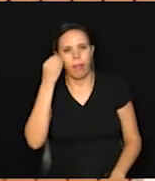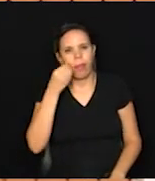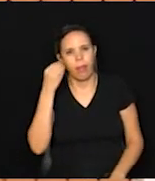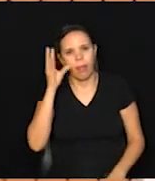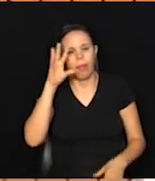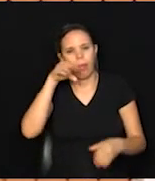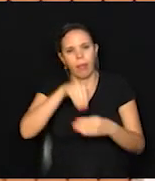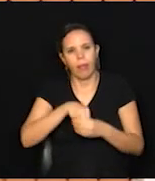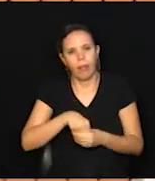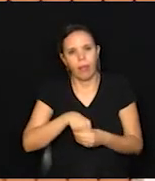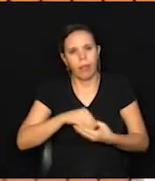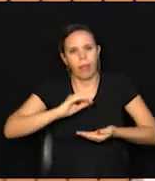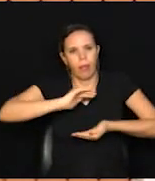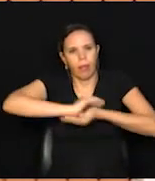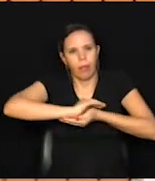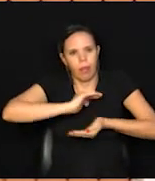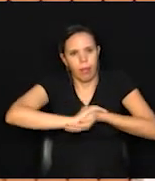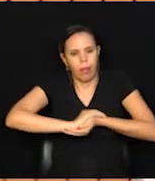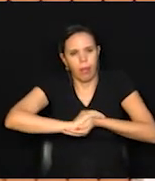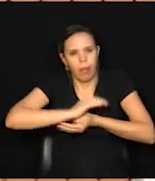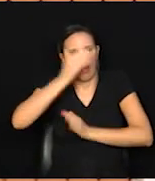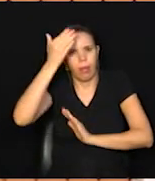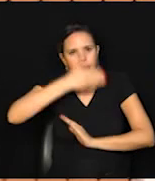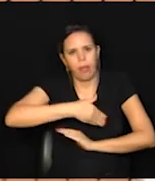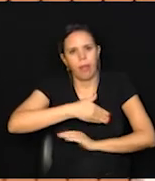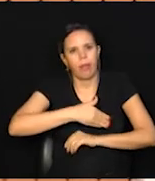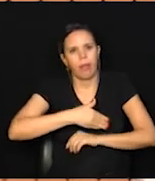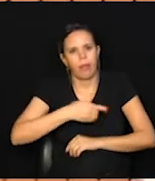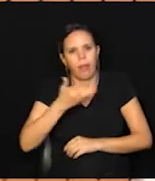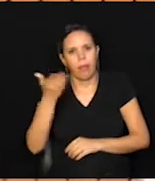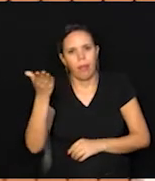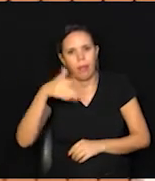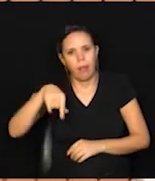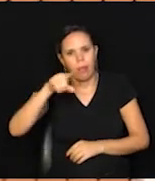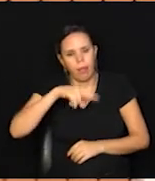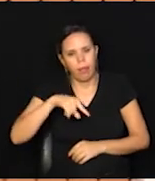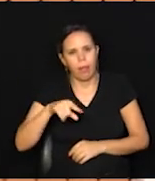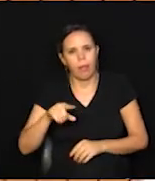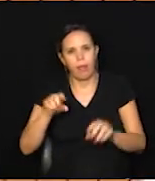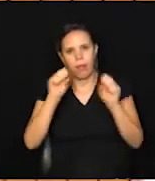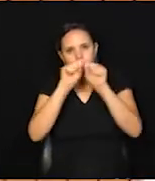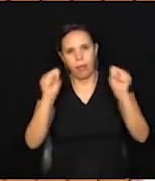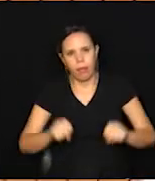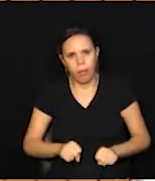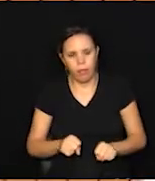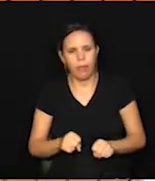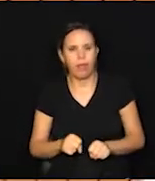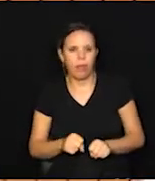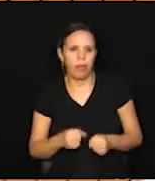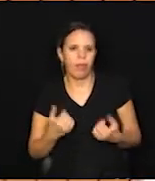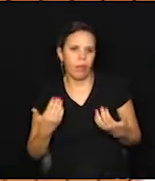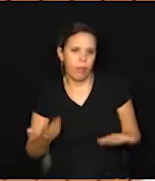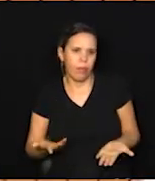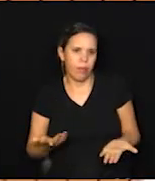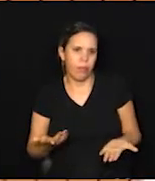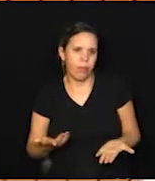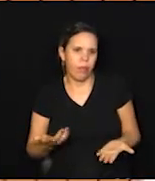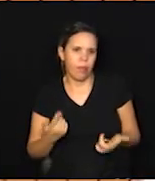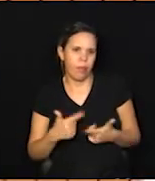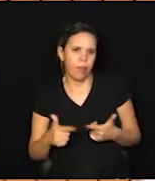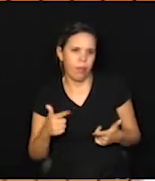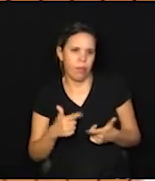dentro do Poupa Tempo, posso atestar para os senhores que queda de sistema é algo que cria